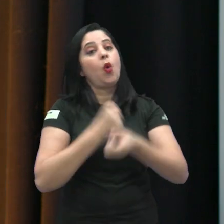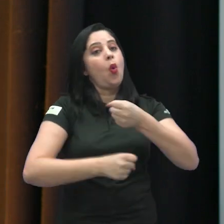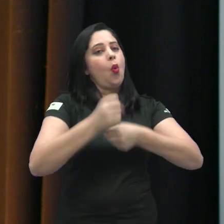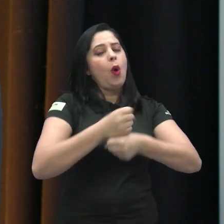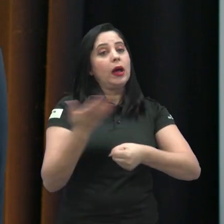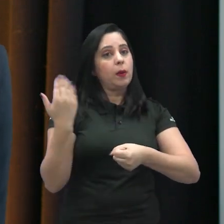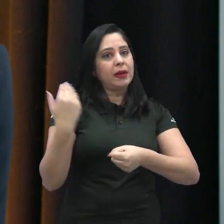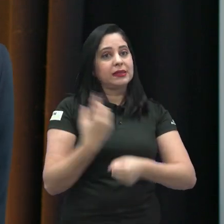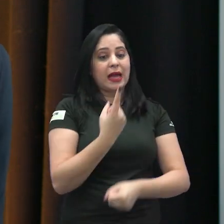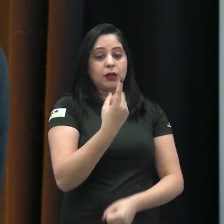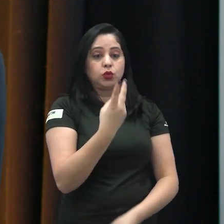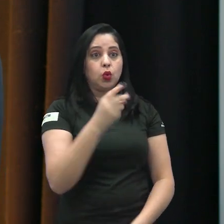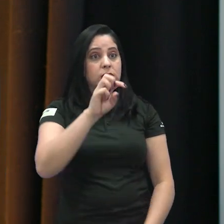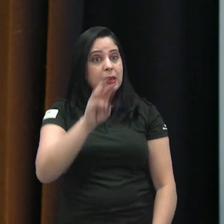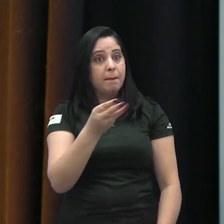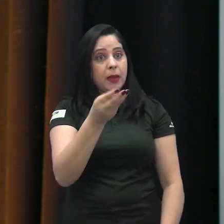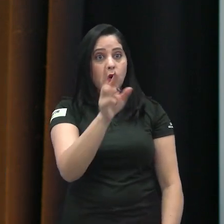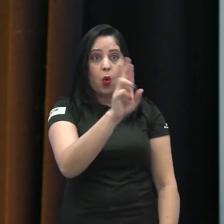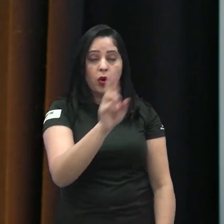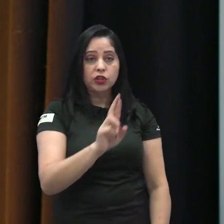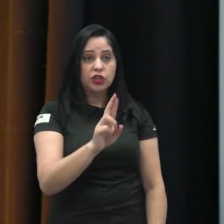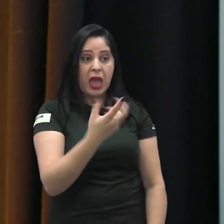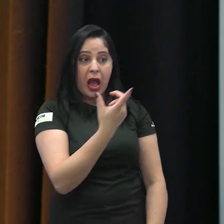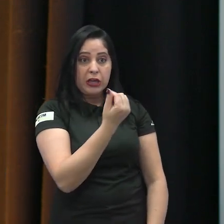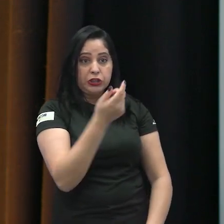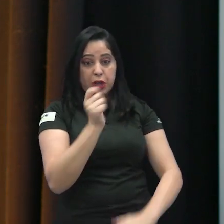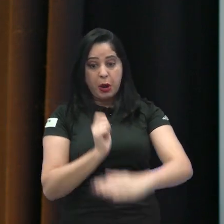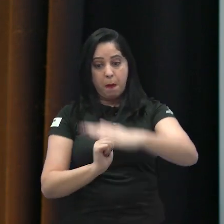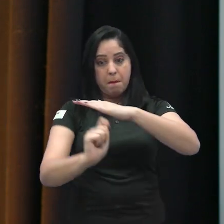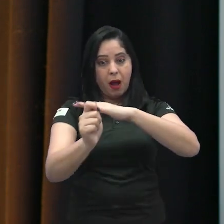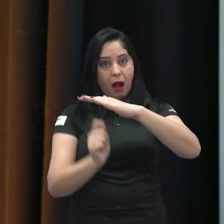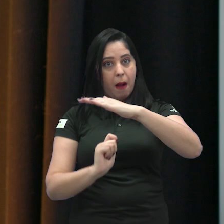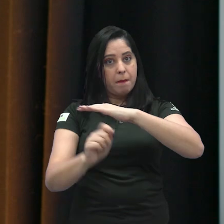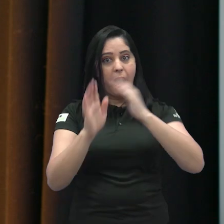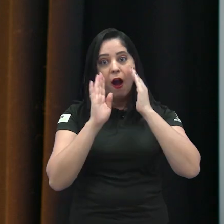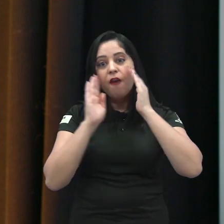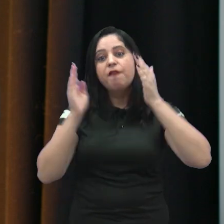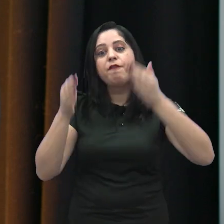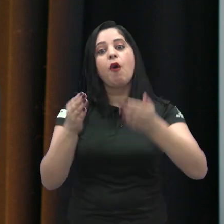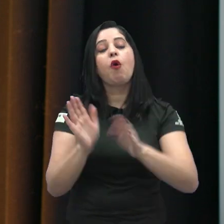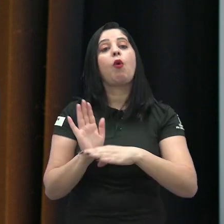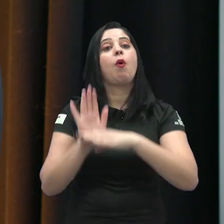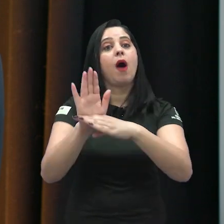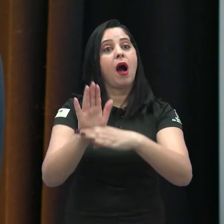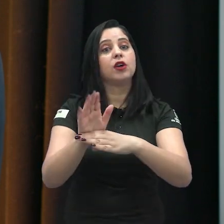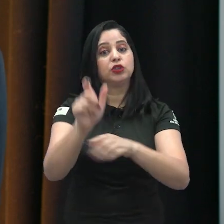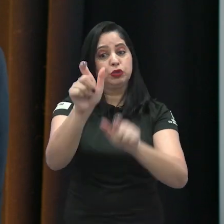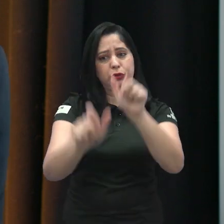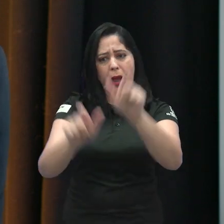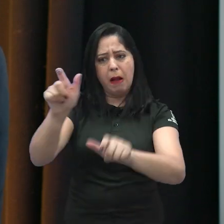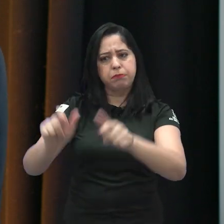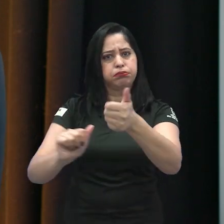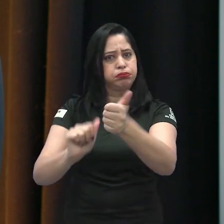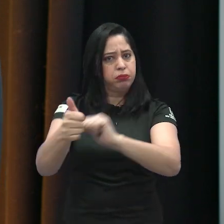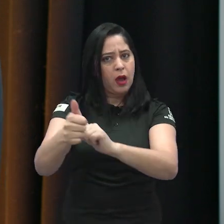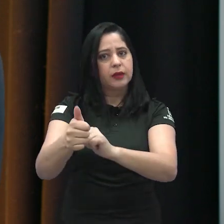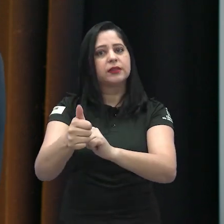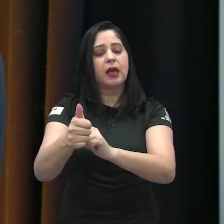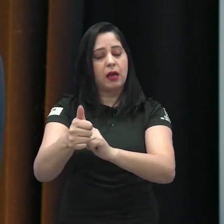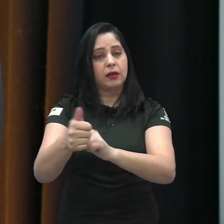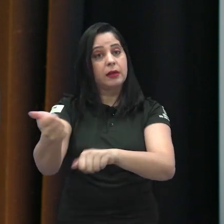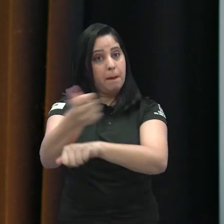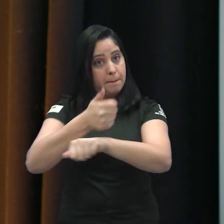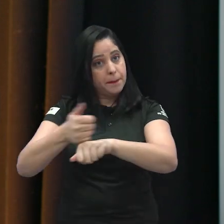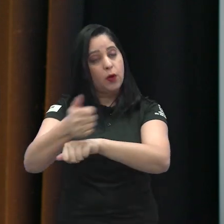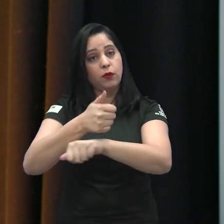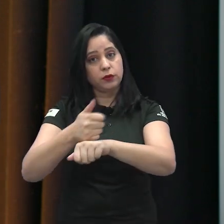No último ano foram mais de 12 milhões de reais investidos nos atletas. Né? Nós temos projetos sociodesportivos,